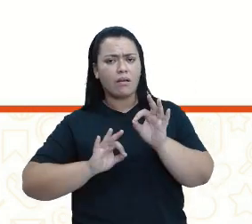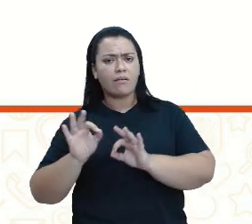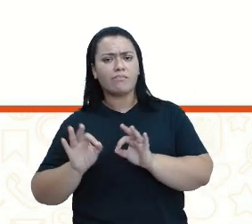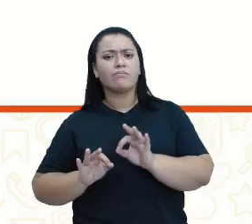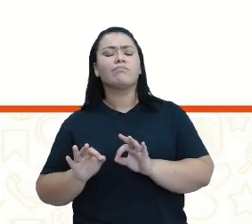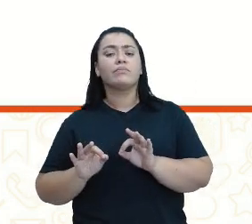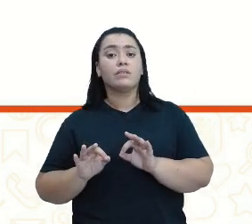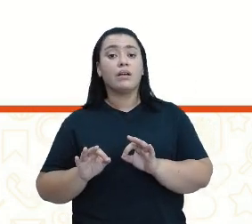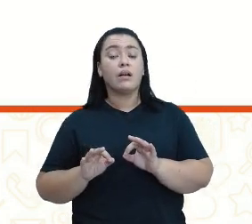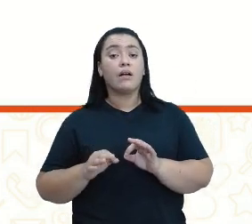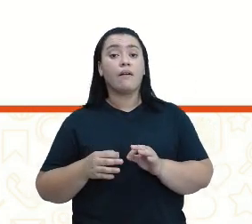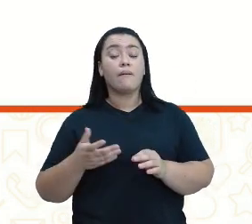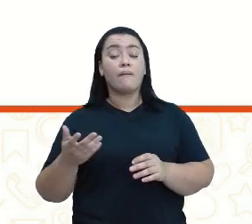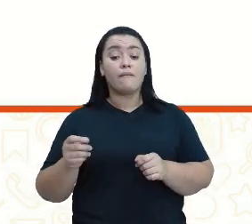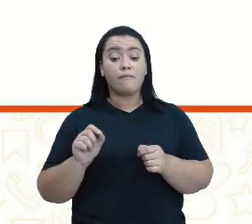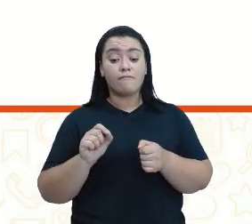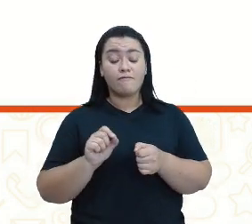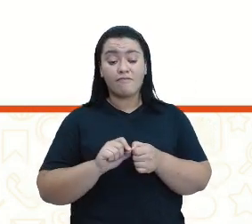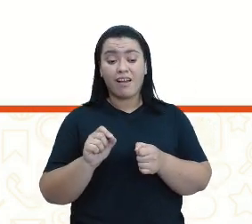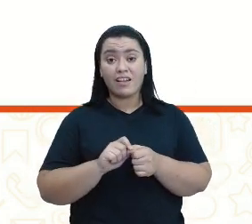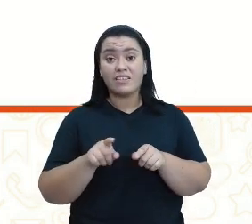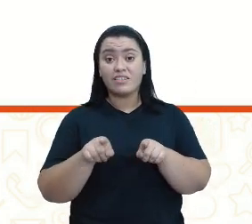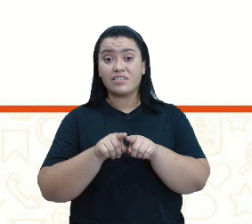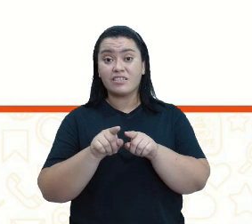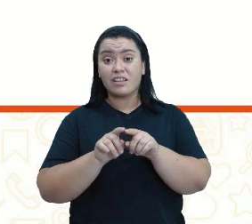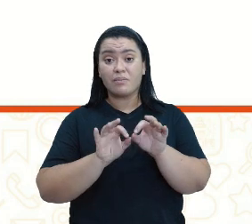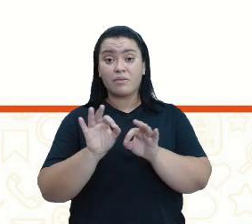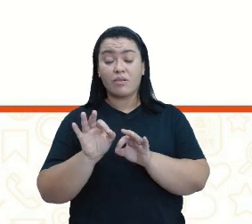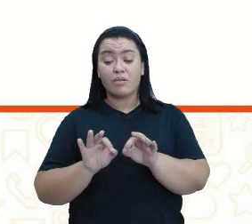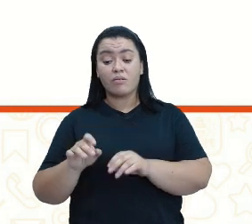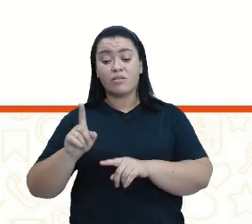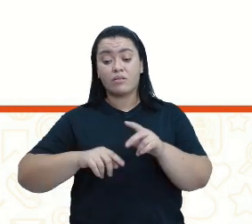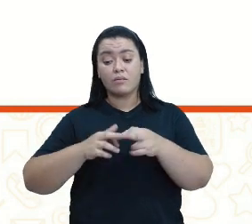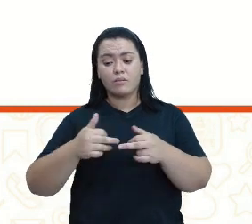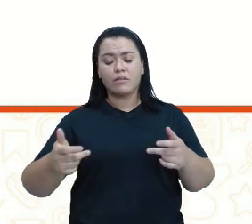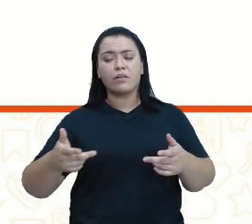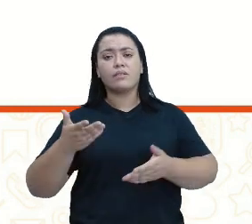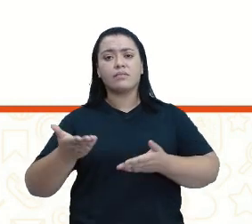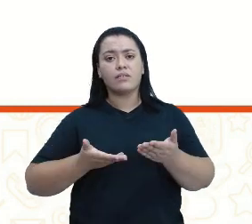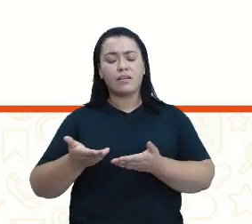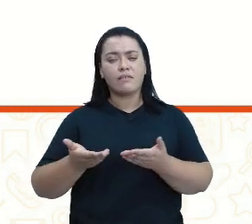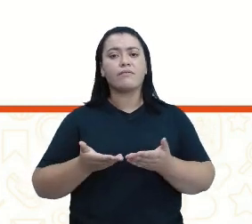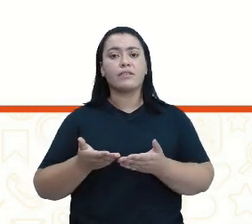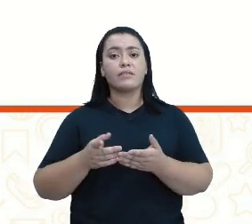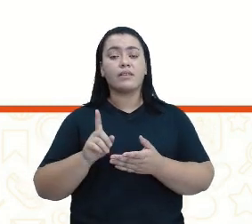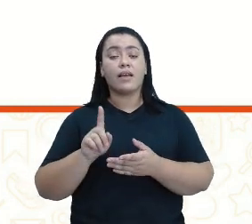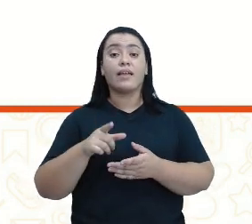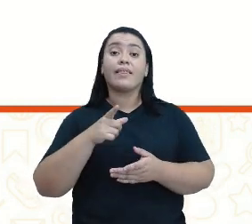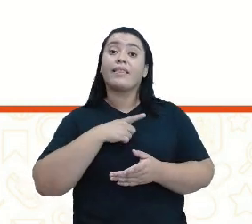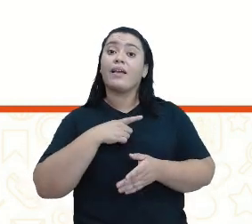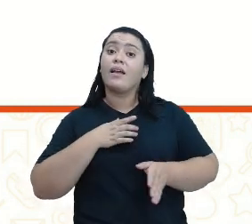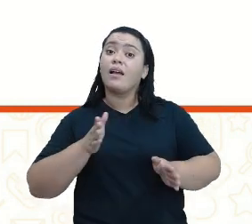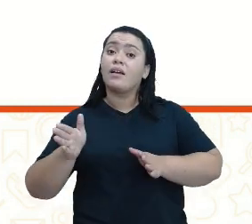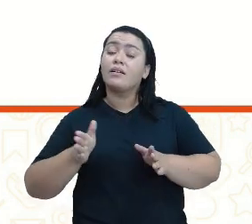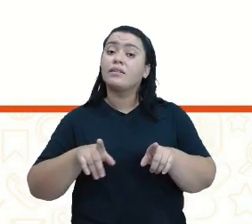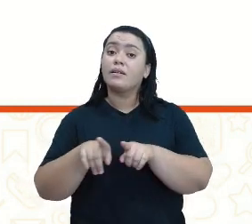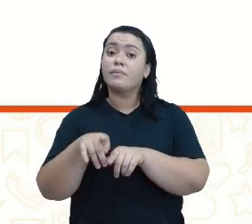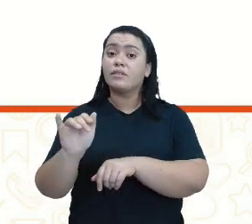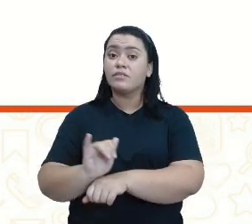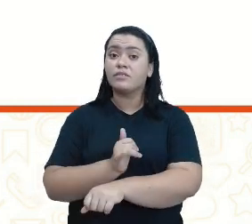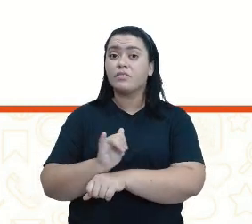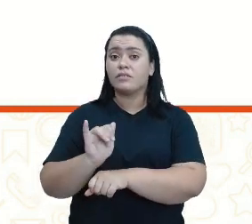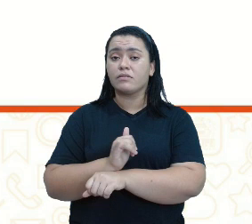produz e organiza serviços, recursos pedagógicos de acessibilidade e